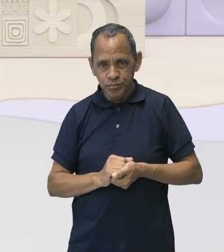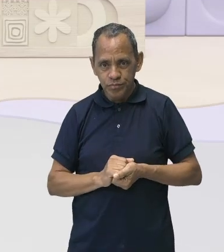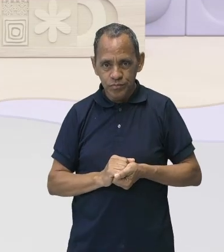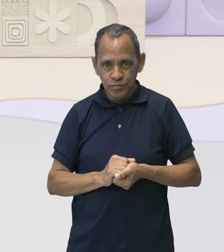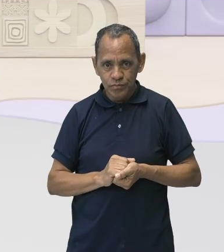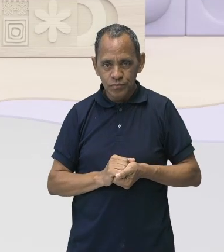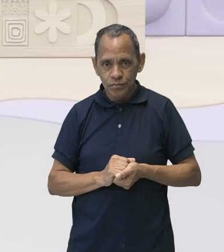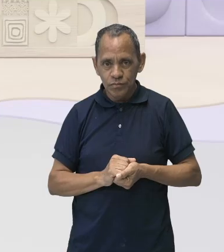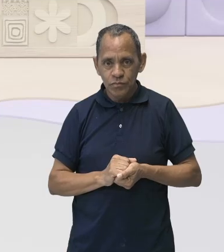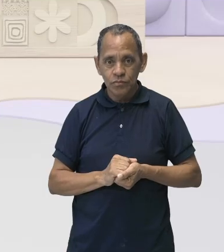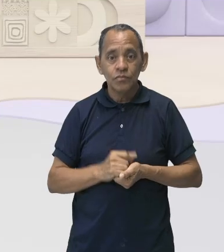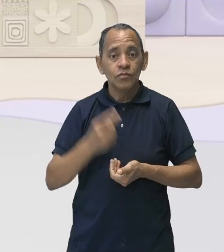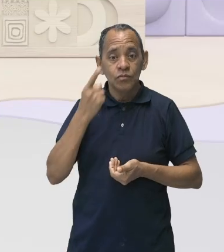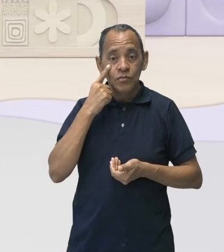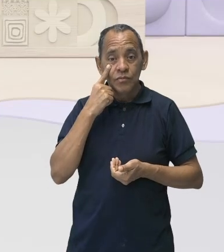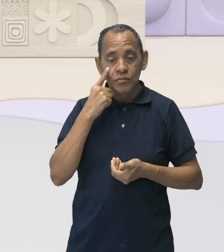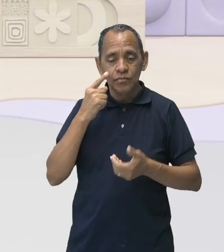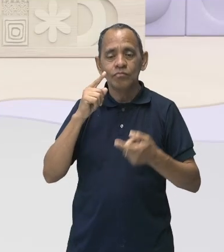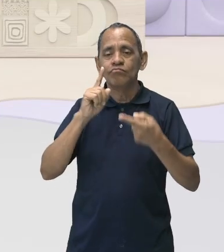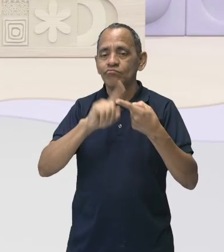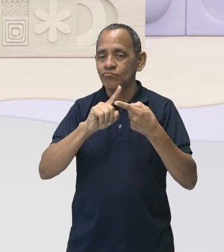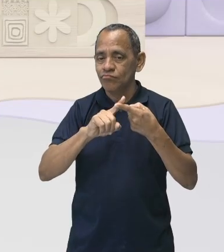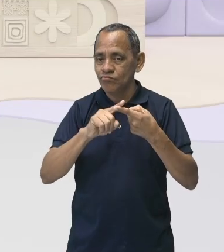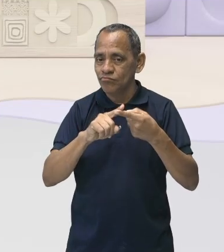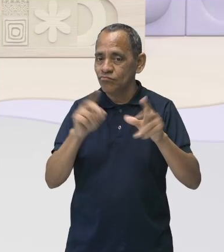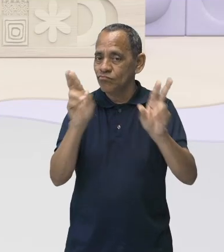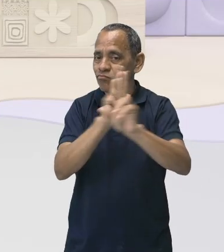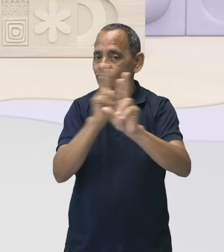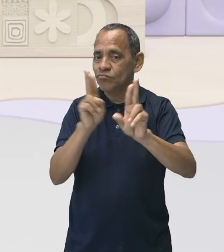Então, vimos, então, a relação entre